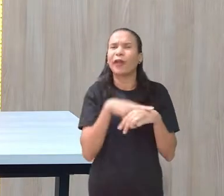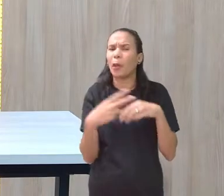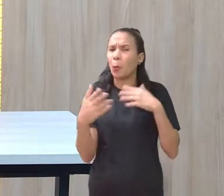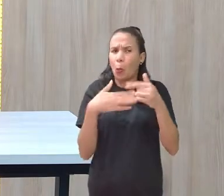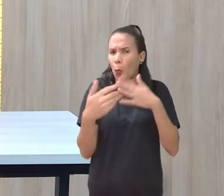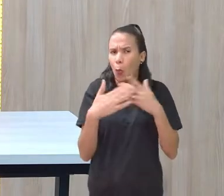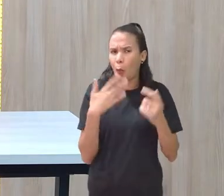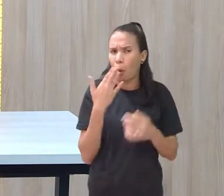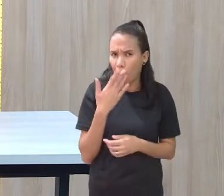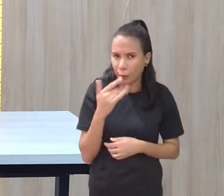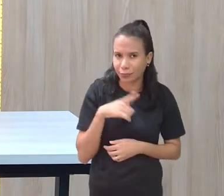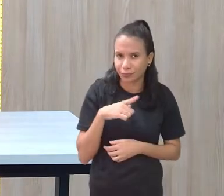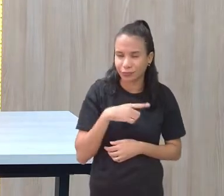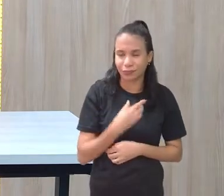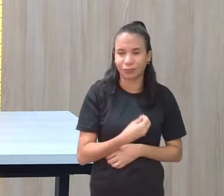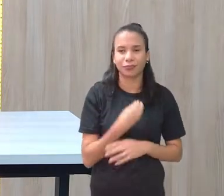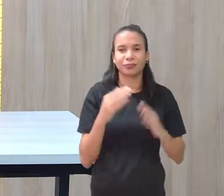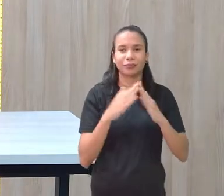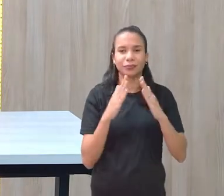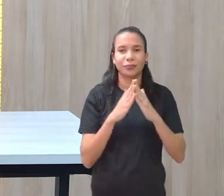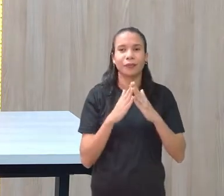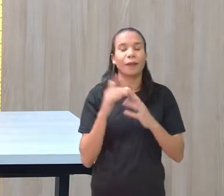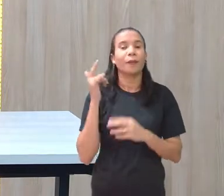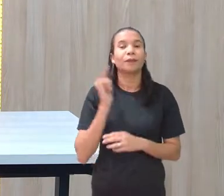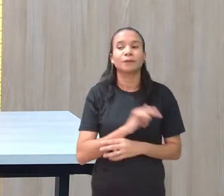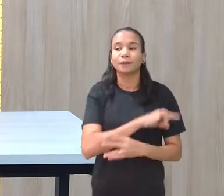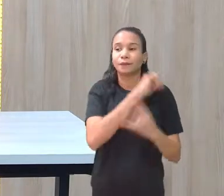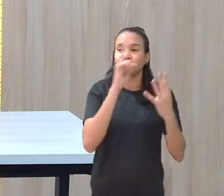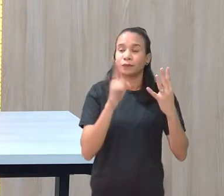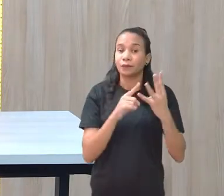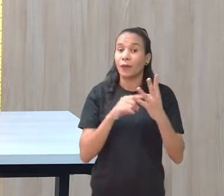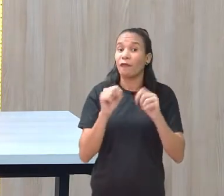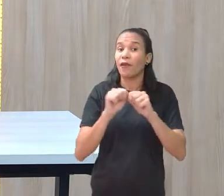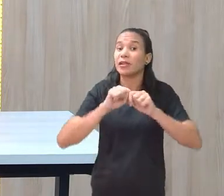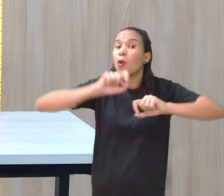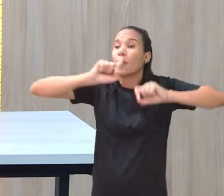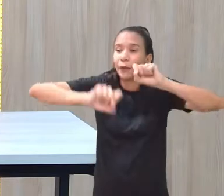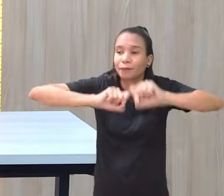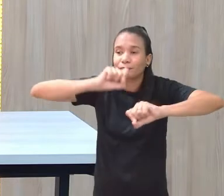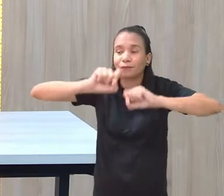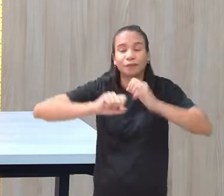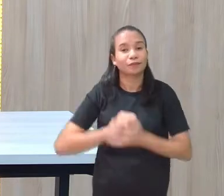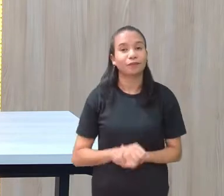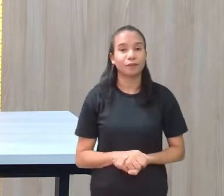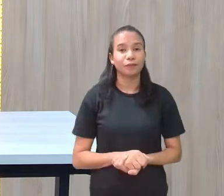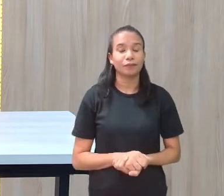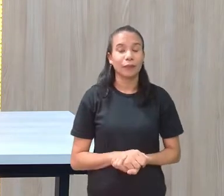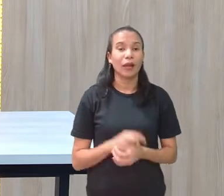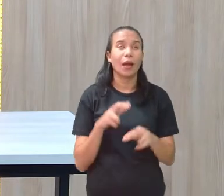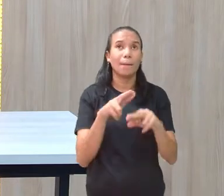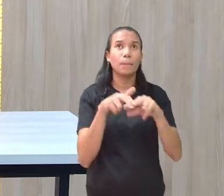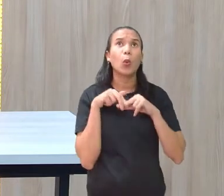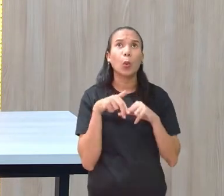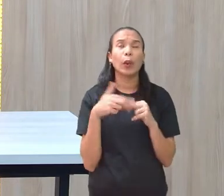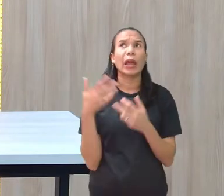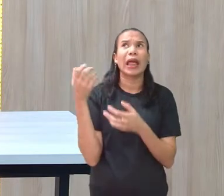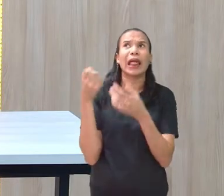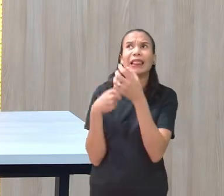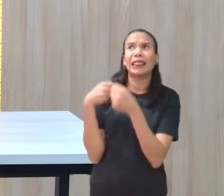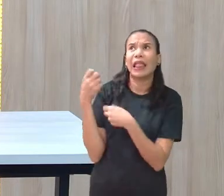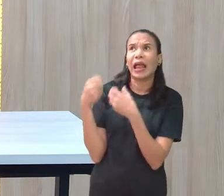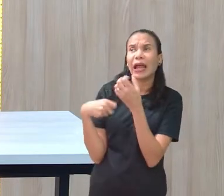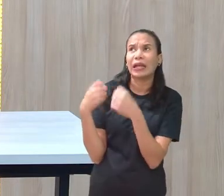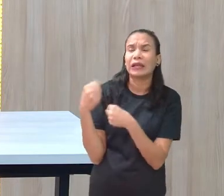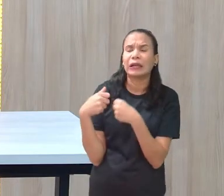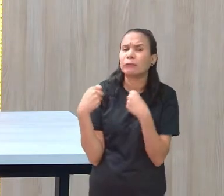você tiver aí na sua casa, tá certo? Que você conseguir. E aí a gente faz o seguinte, ó. Por que o leite,